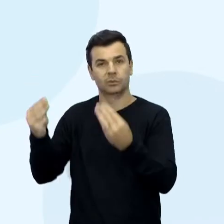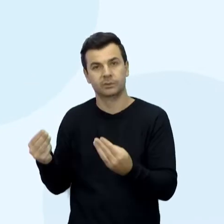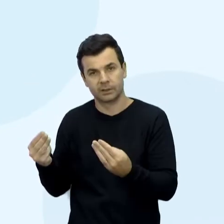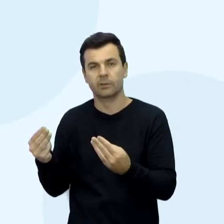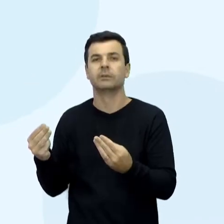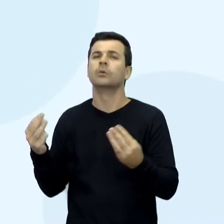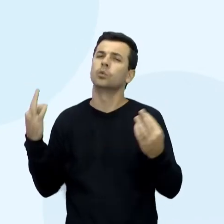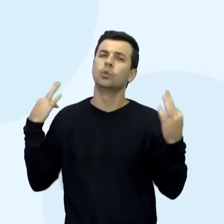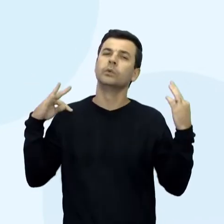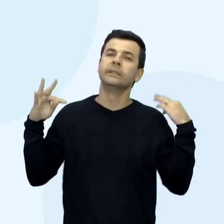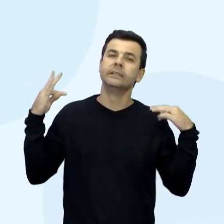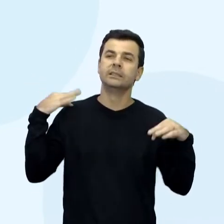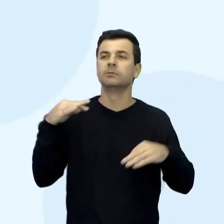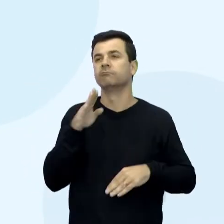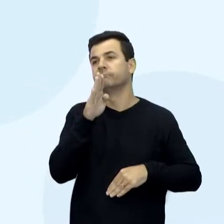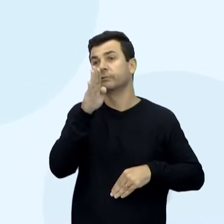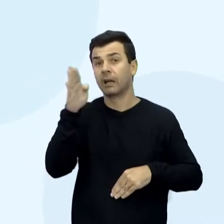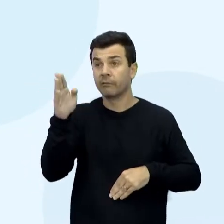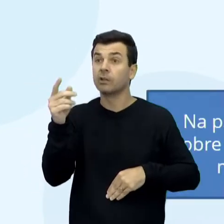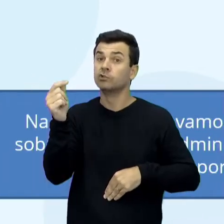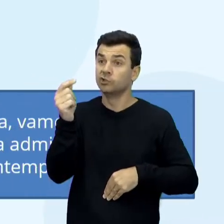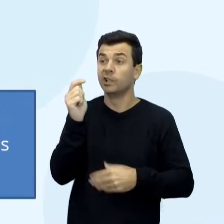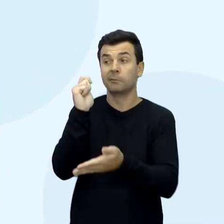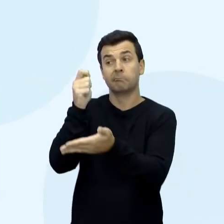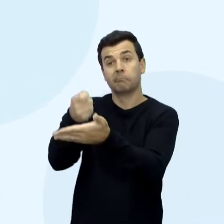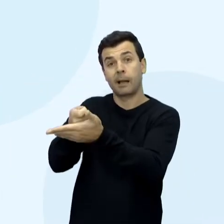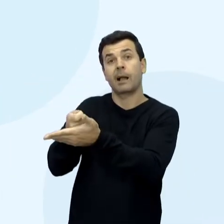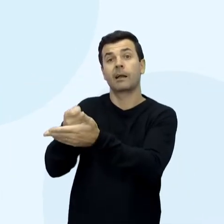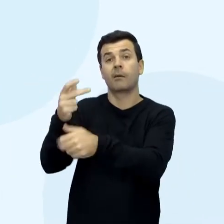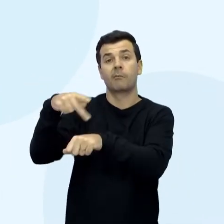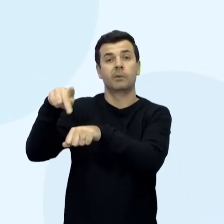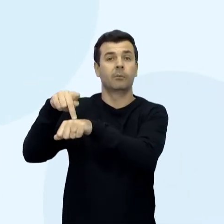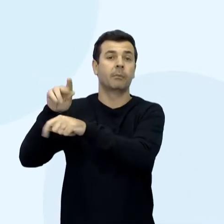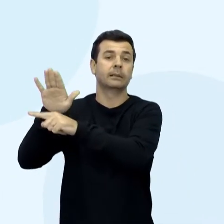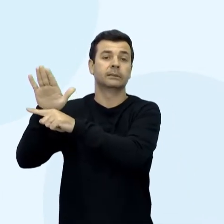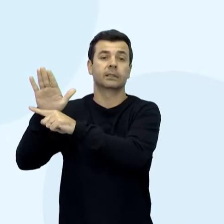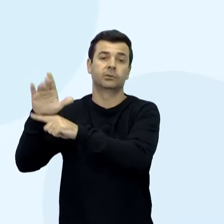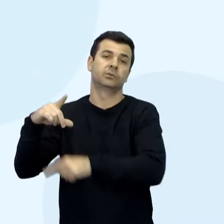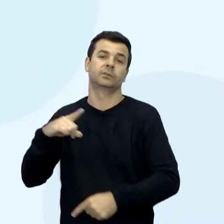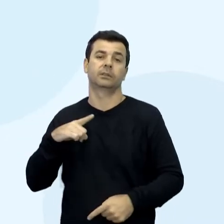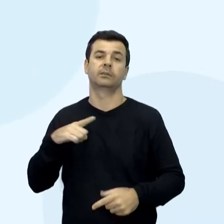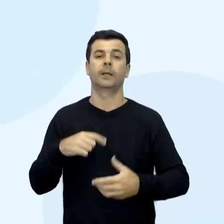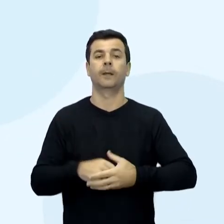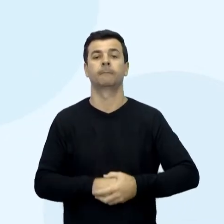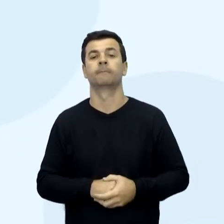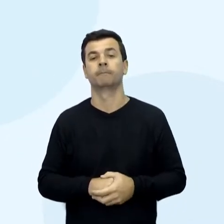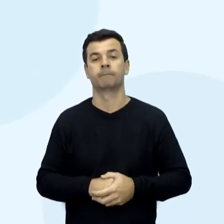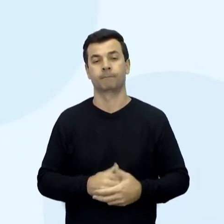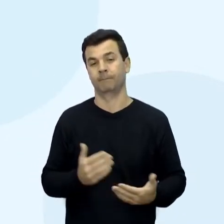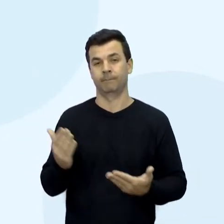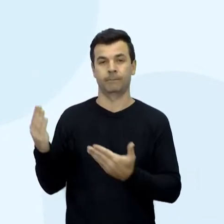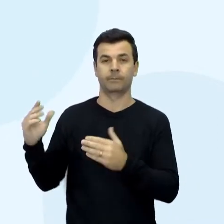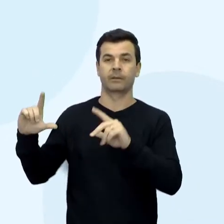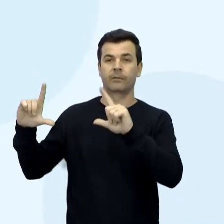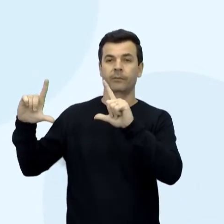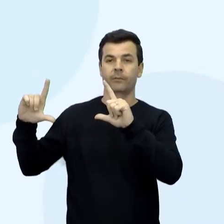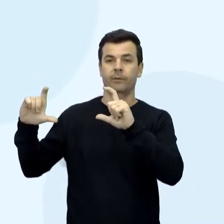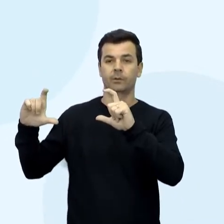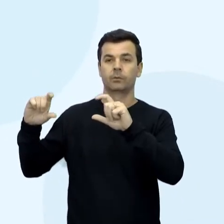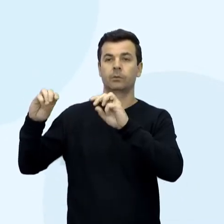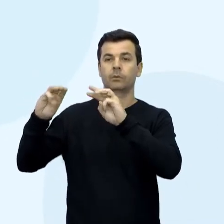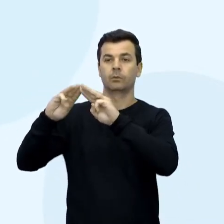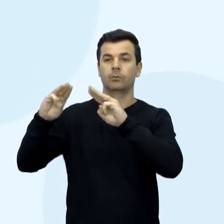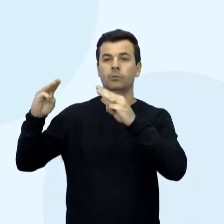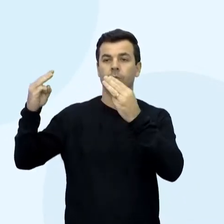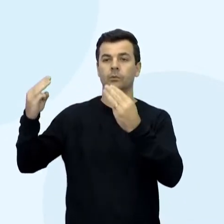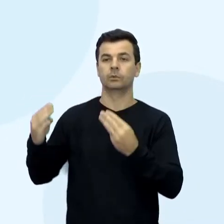turísticos que acabam trazendo dinheiro para os países. E aqui nós temos uma imagem do Museu do Louvre, que fica